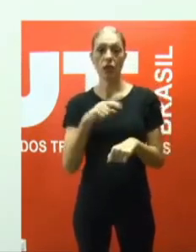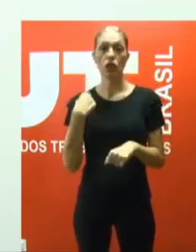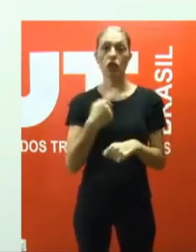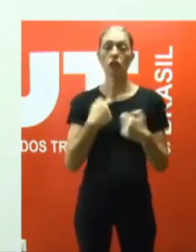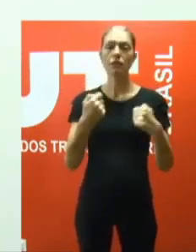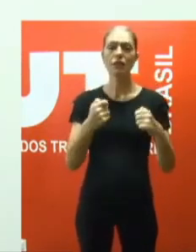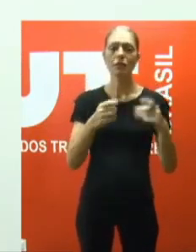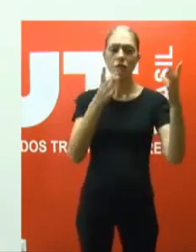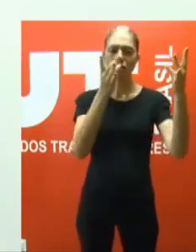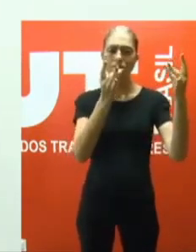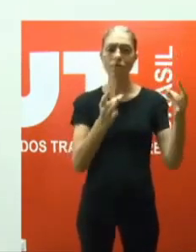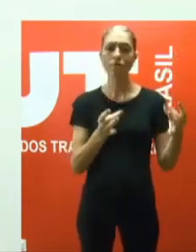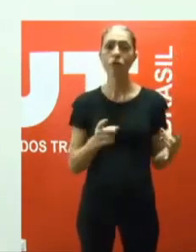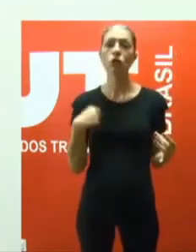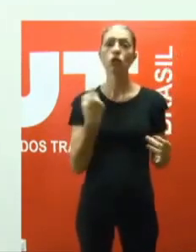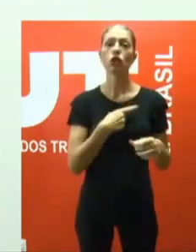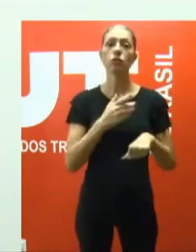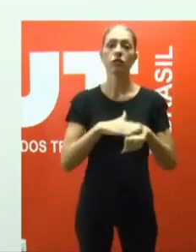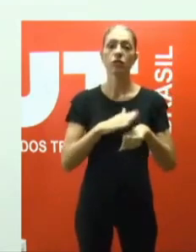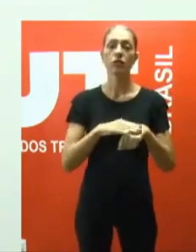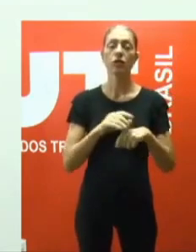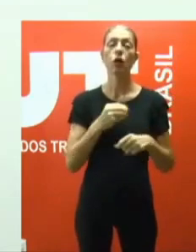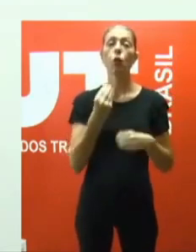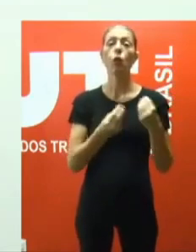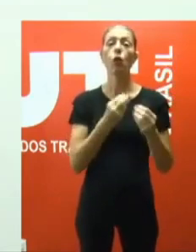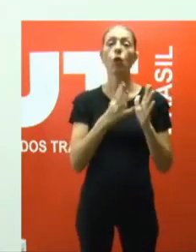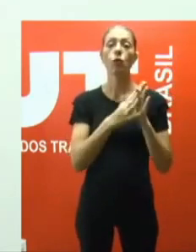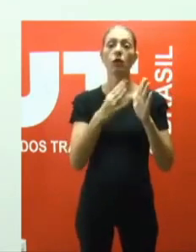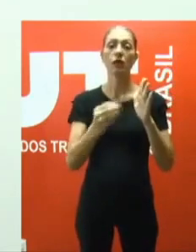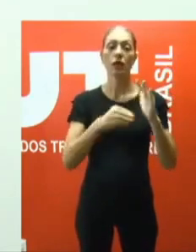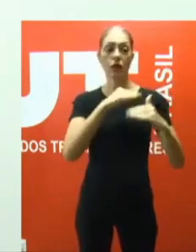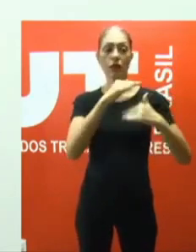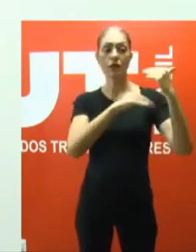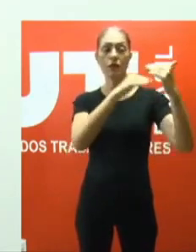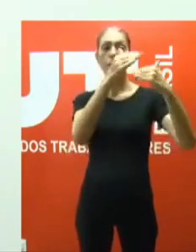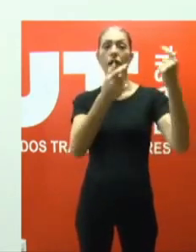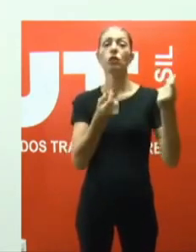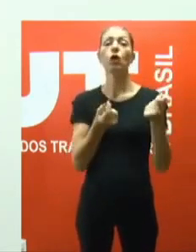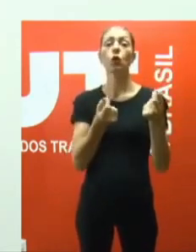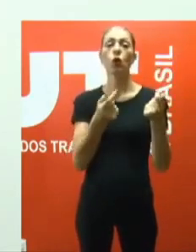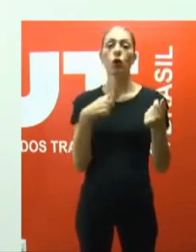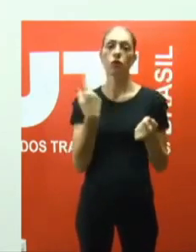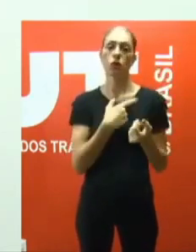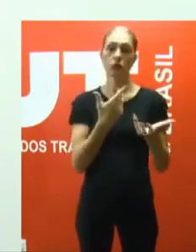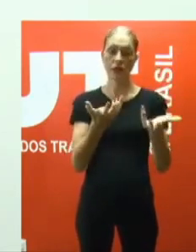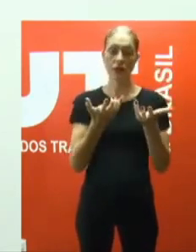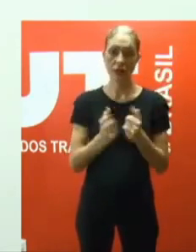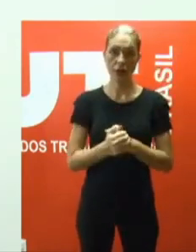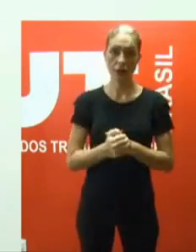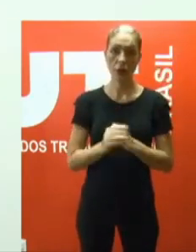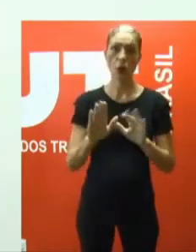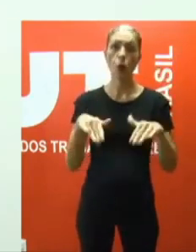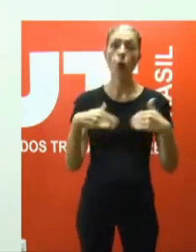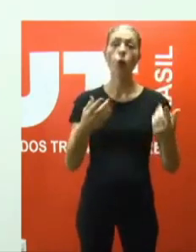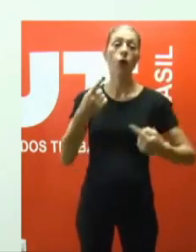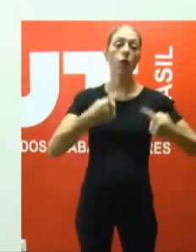fazer. Qual é o modelo de crescimento, crescimento econômico que nós vamos querer? Qual é a